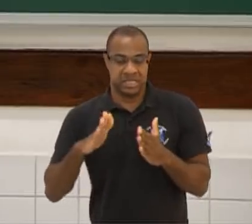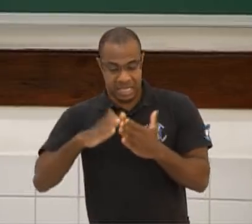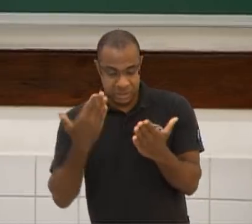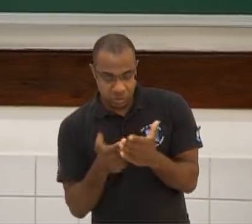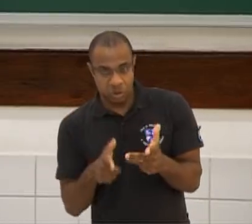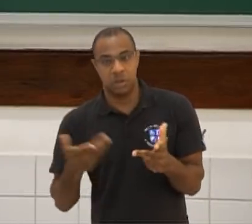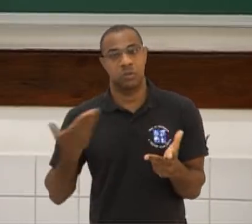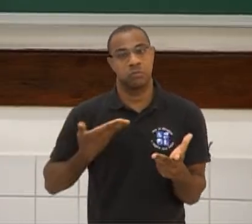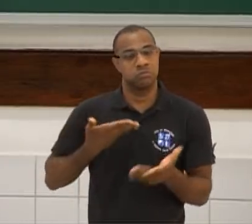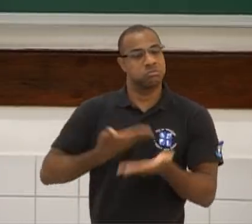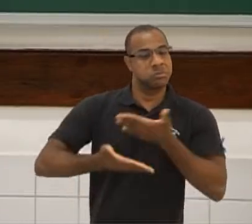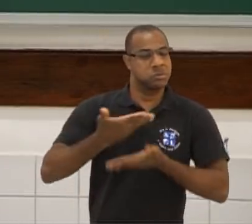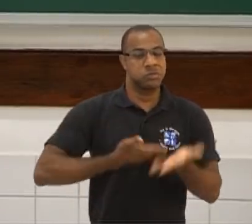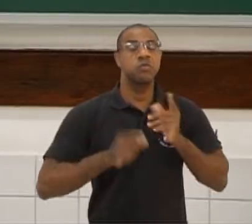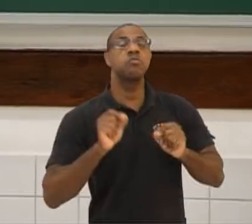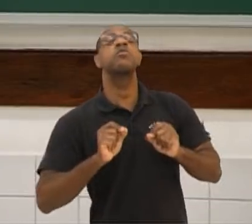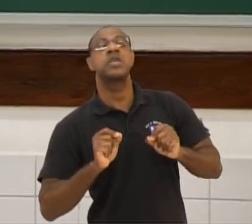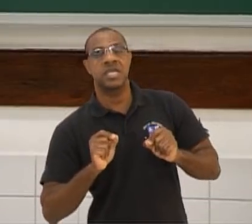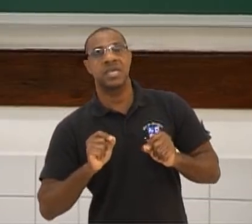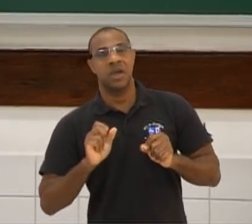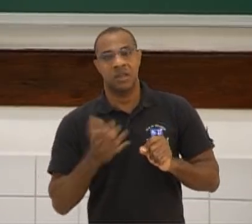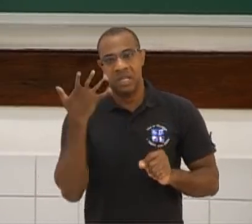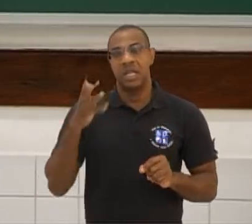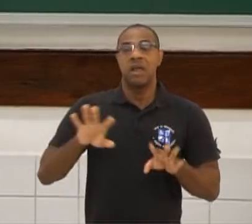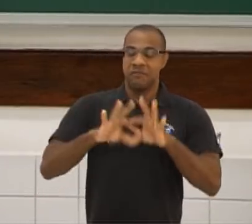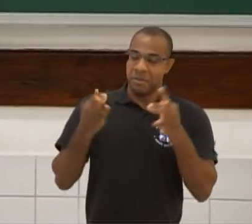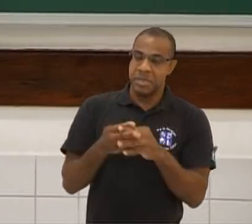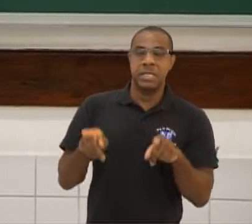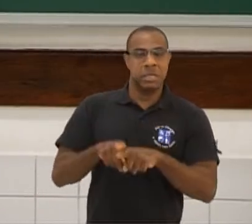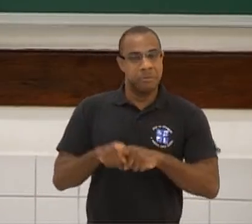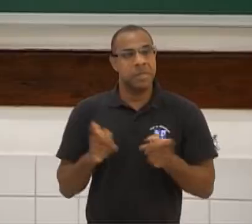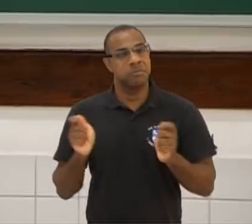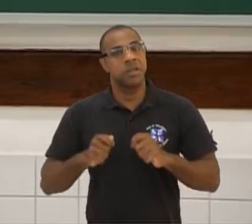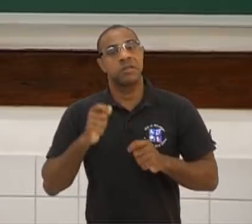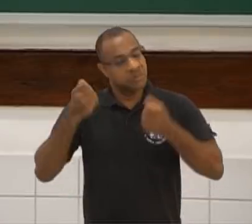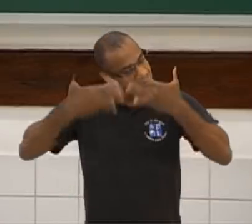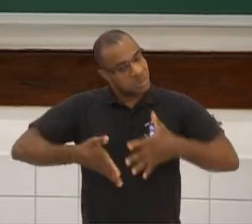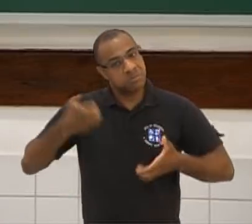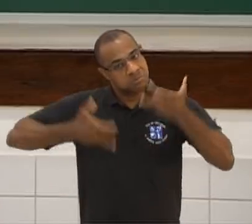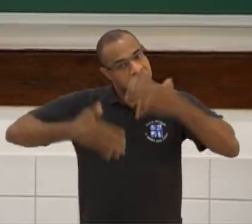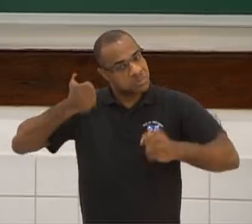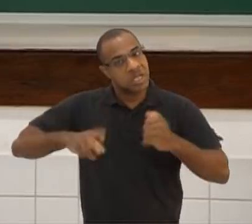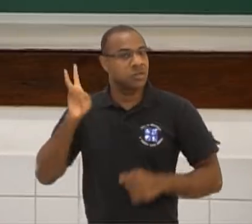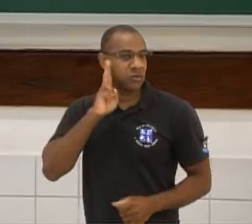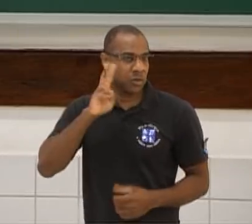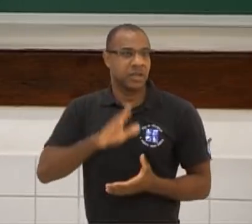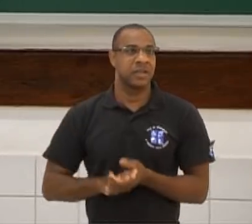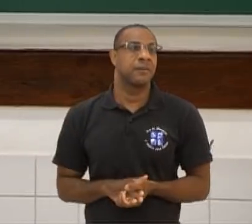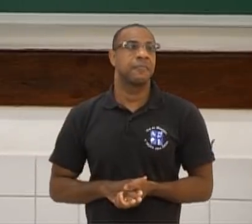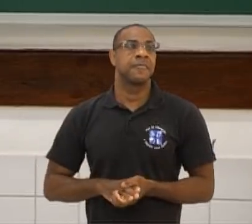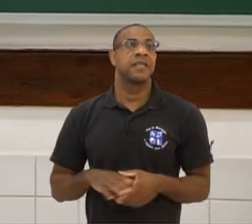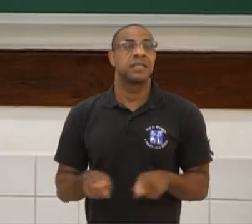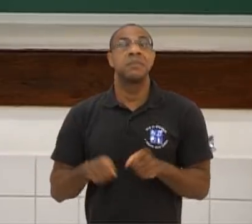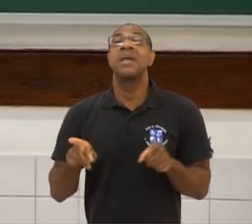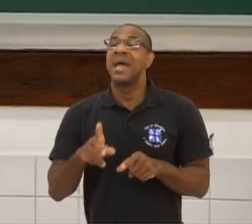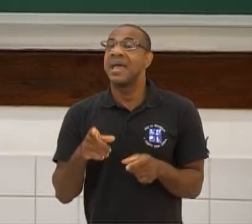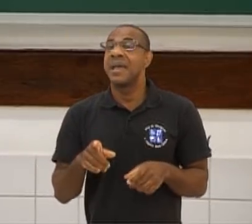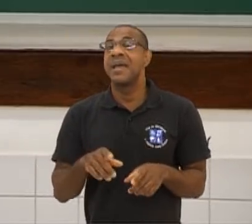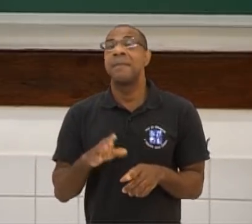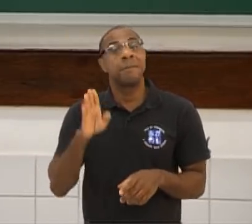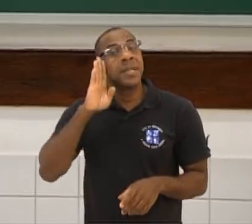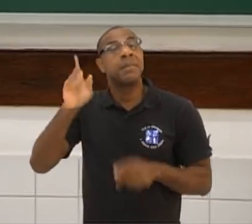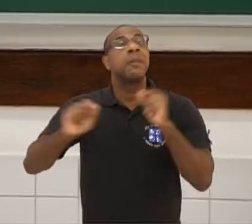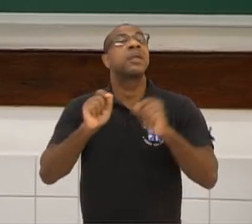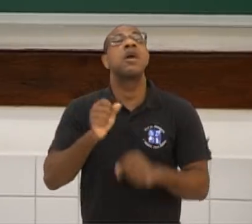seus amiguinhos, né, com a sua família, né, com seus parentes que conhecem histórias. Principalmente os avós, são os que